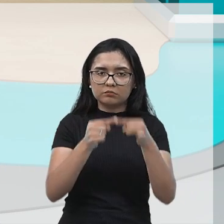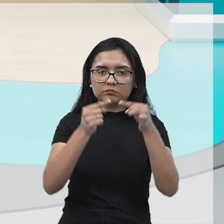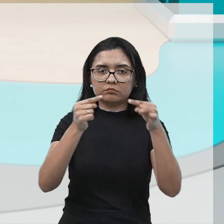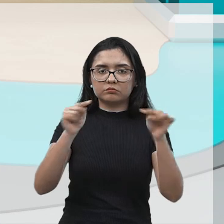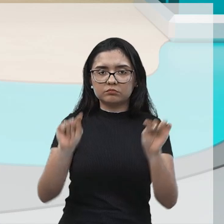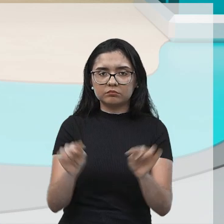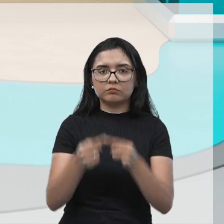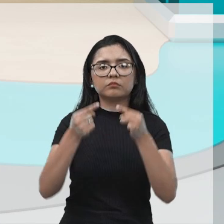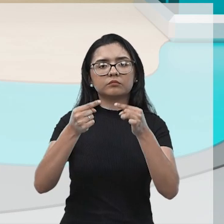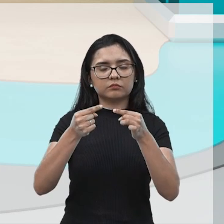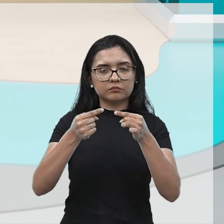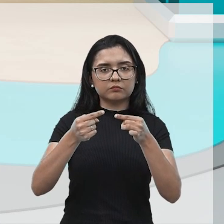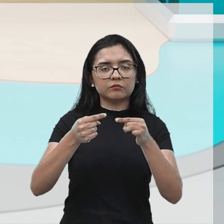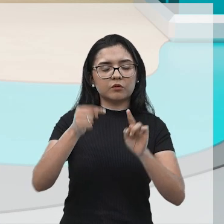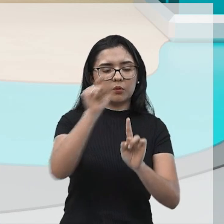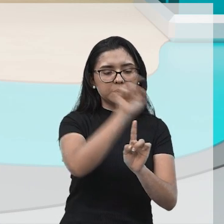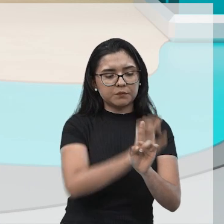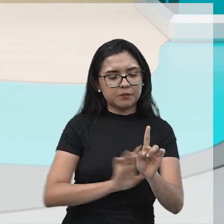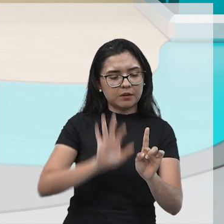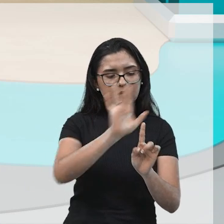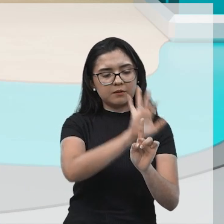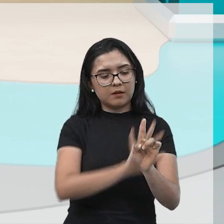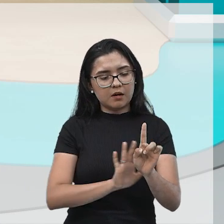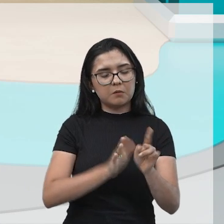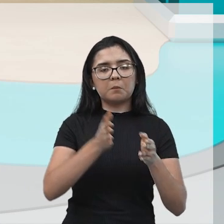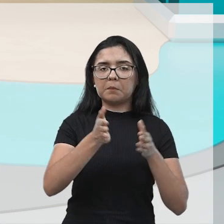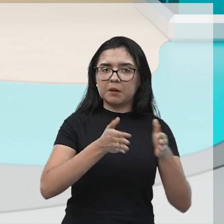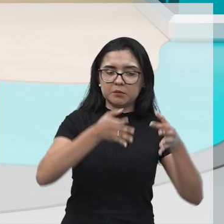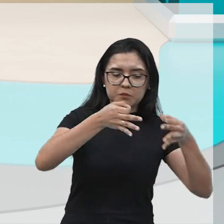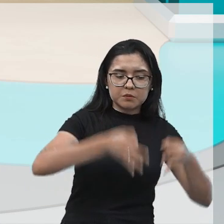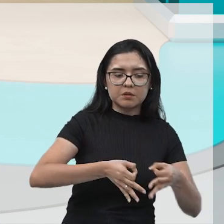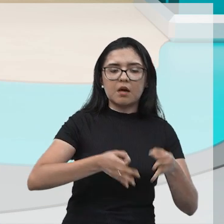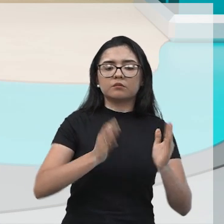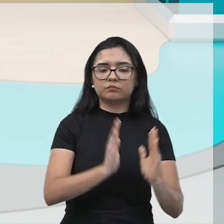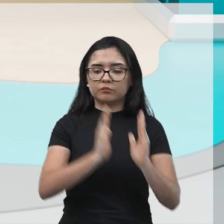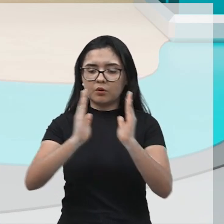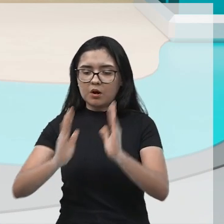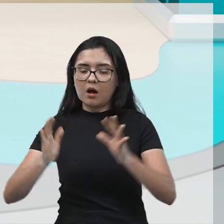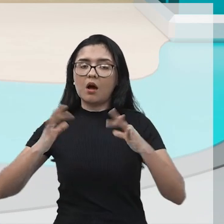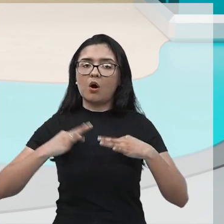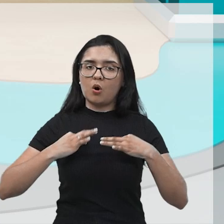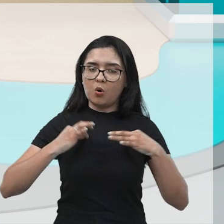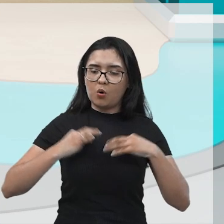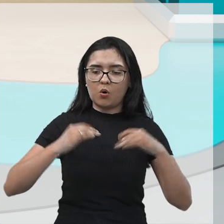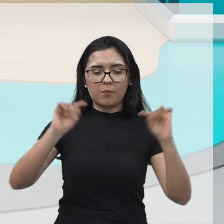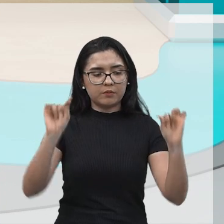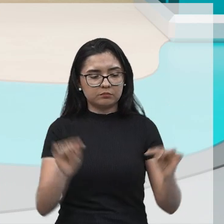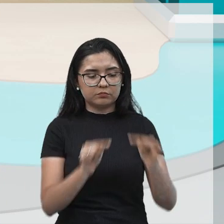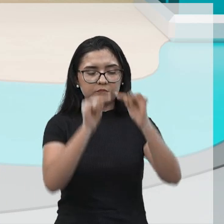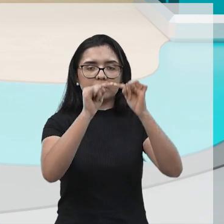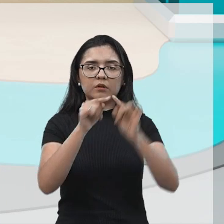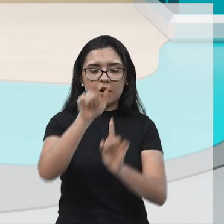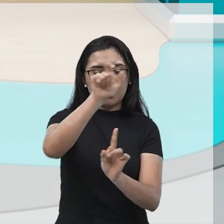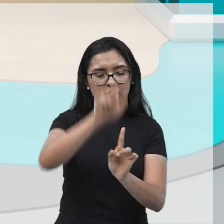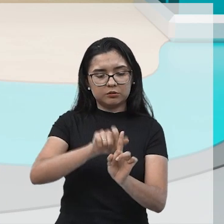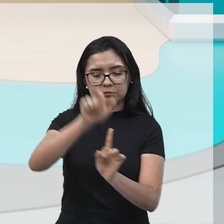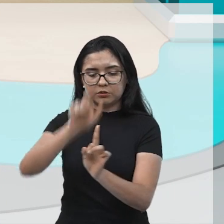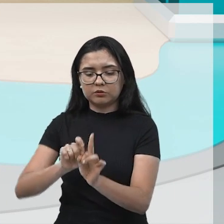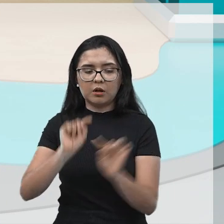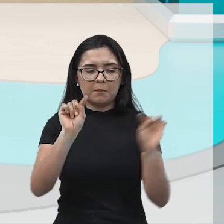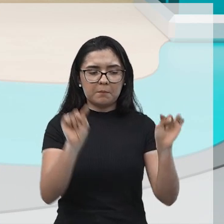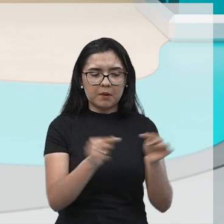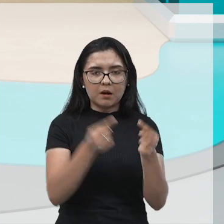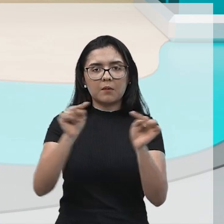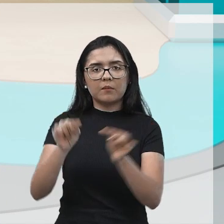harmonia. Tanto o cenário, ele tem que estar na época, o figurino, os personagens que tem que mostrar emoção.